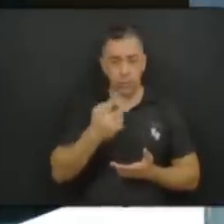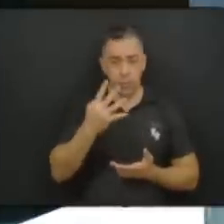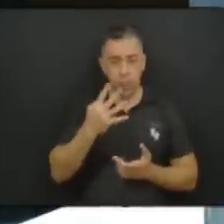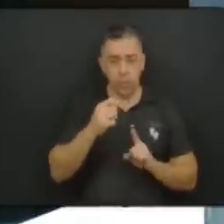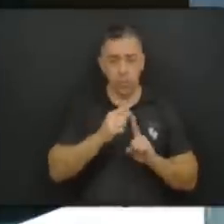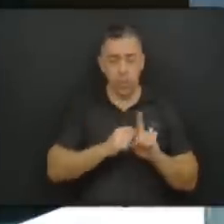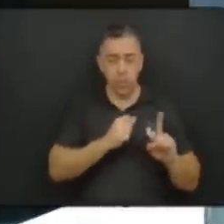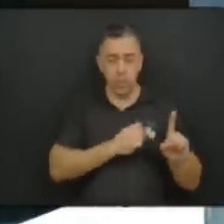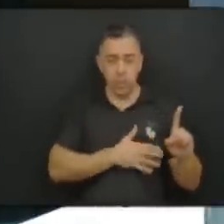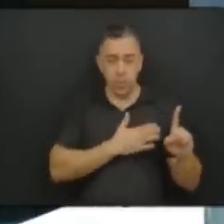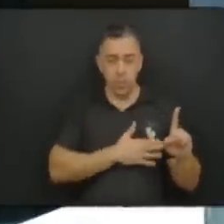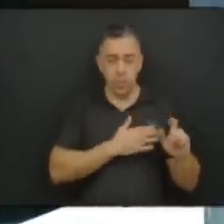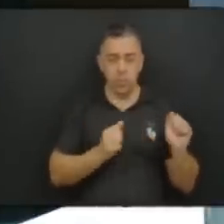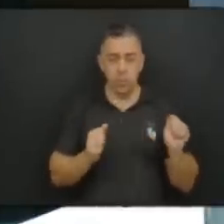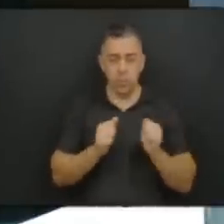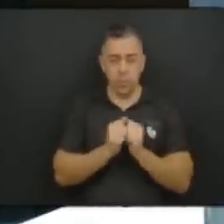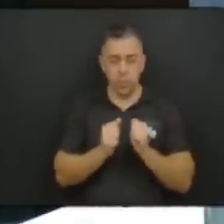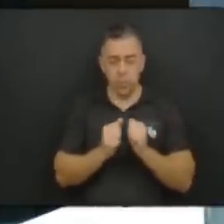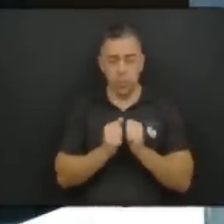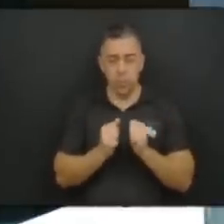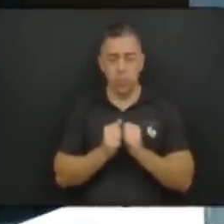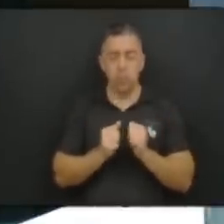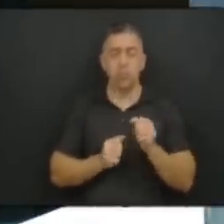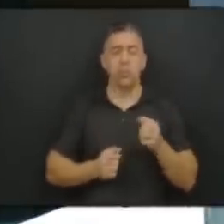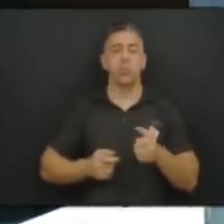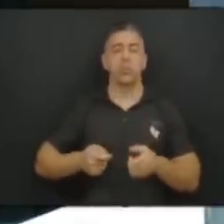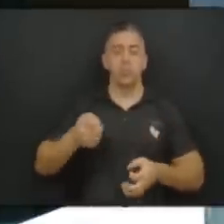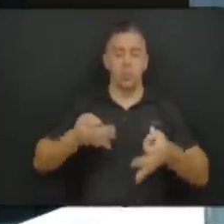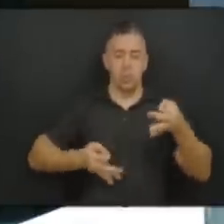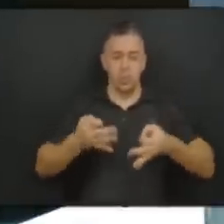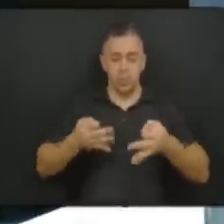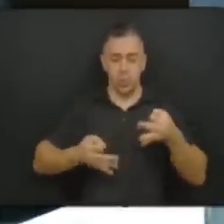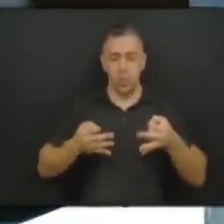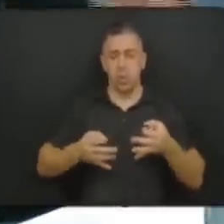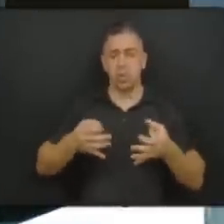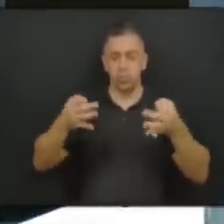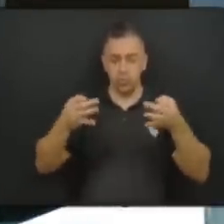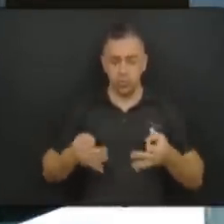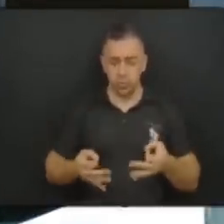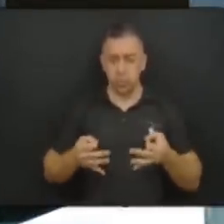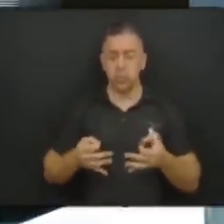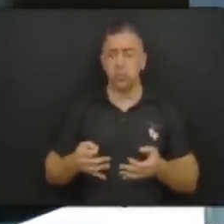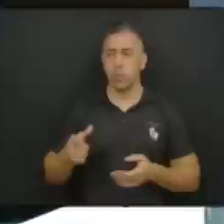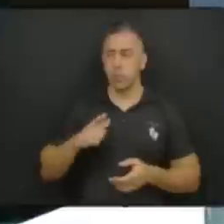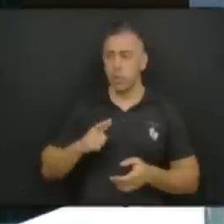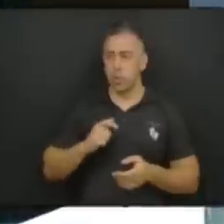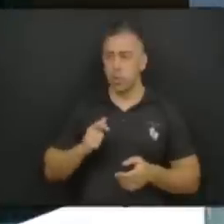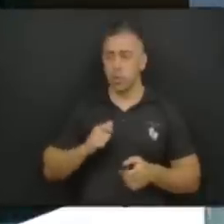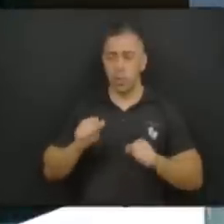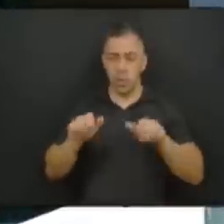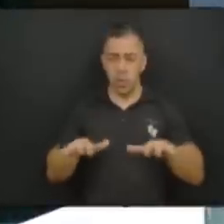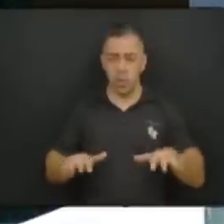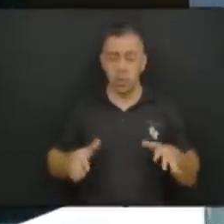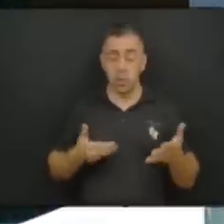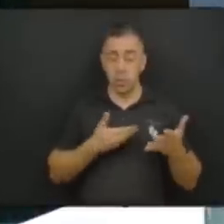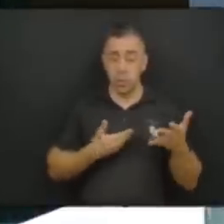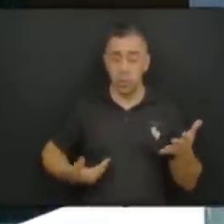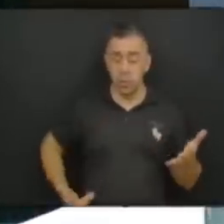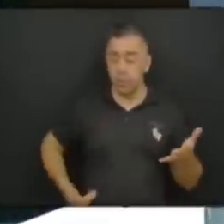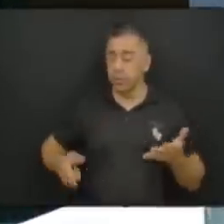agosto junto com Tribunal de Justiça A gente vai estar fazendo uma audiência pública o deputado Tadeu Veneri a comissão de direitos humanos